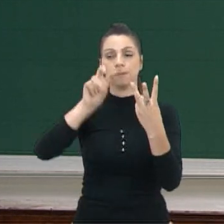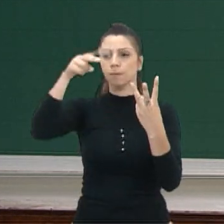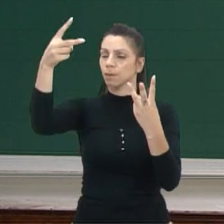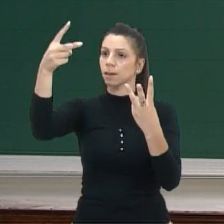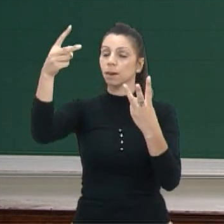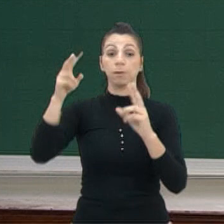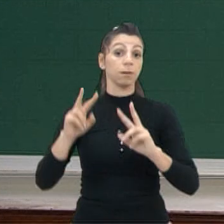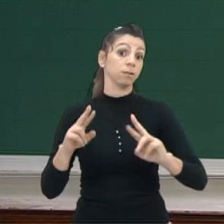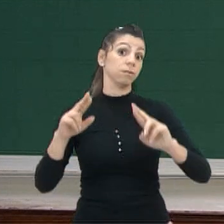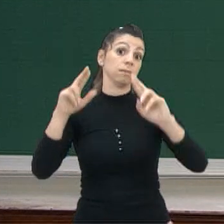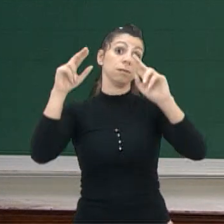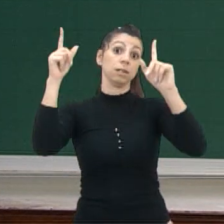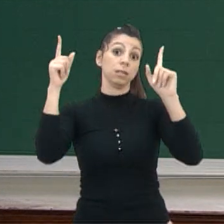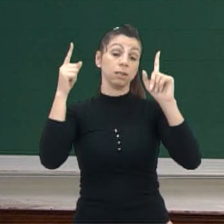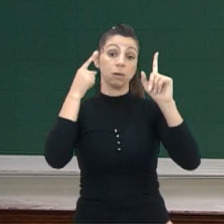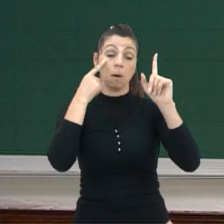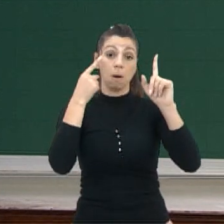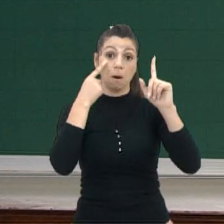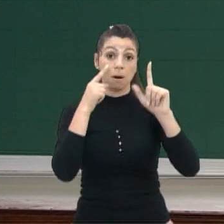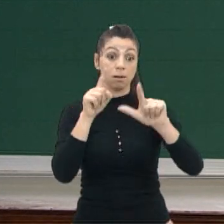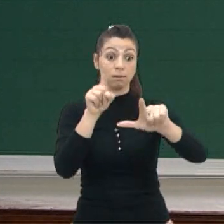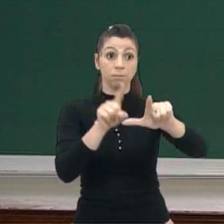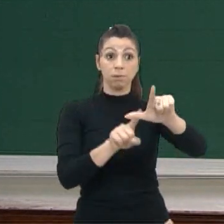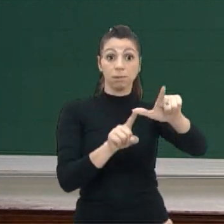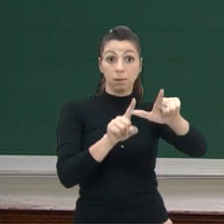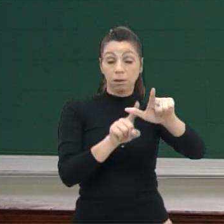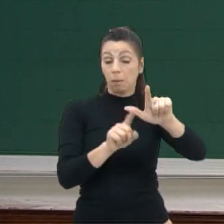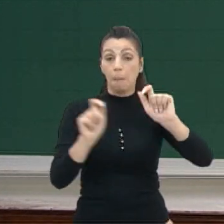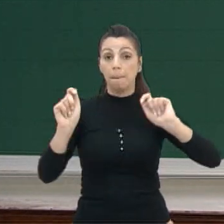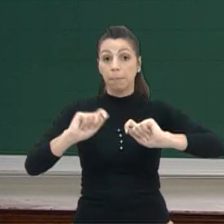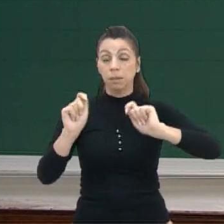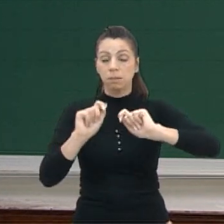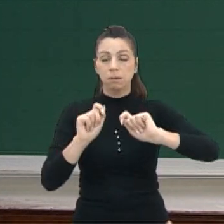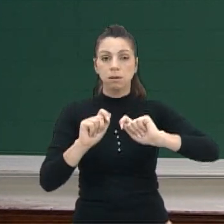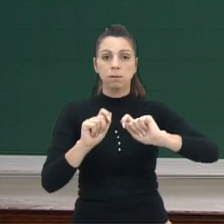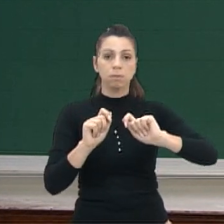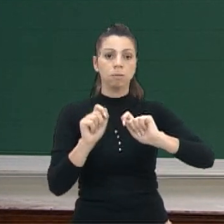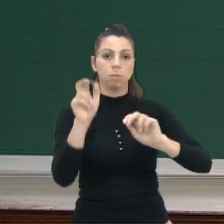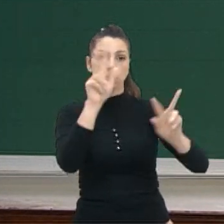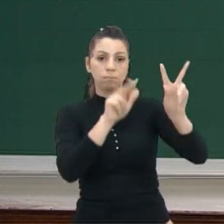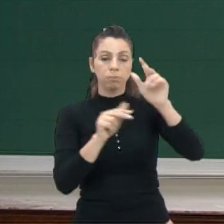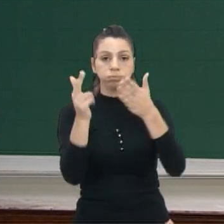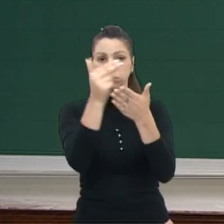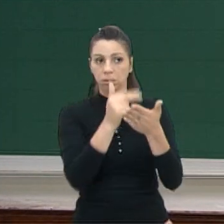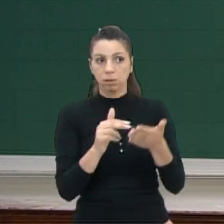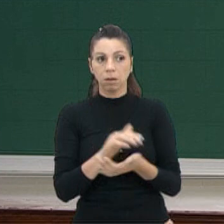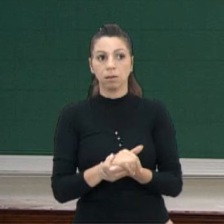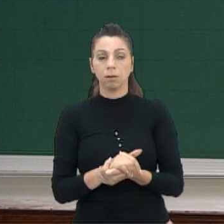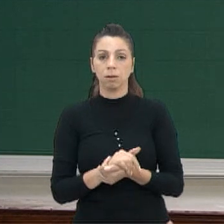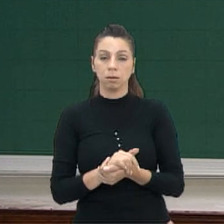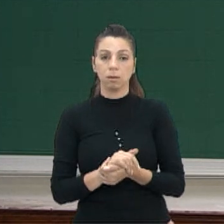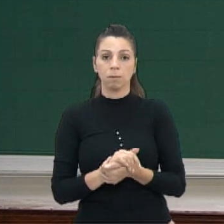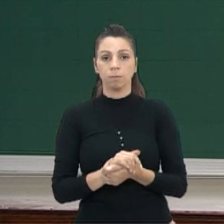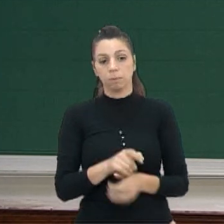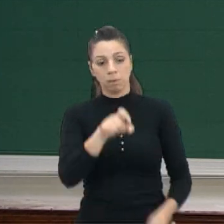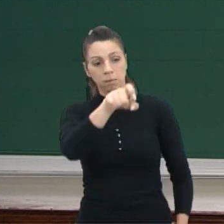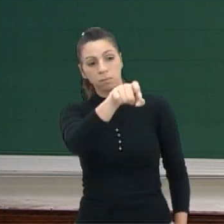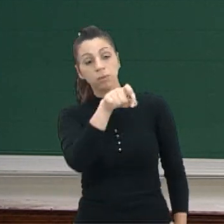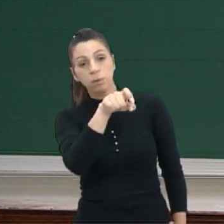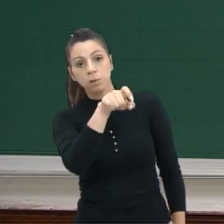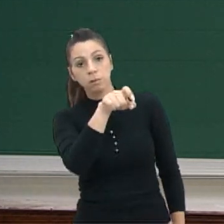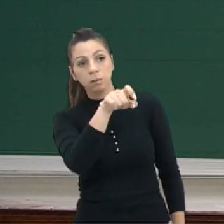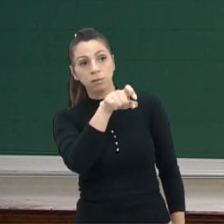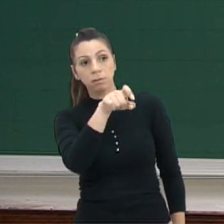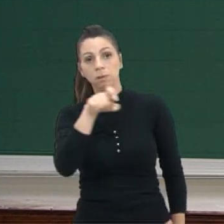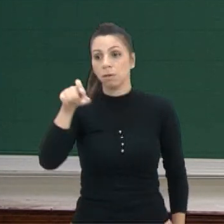sabe, professor? Estou olhando para a parte literal. Não preciso mais fazer os desenhos, é só você olhar para a parte literal. Aqui eu tenho x como parte literal,